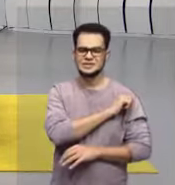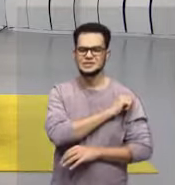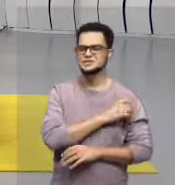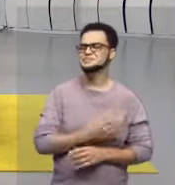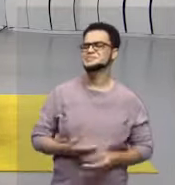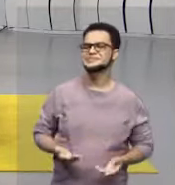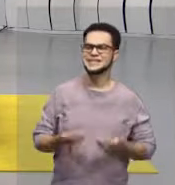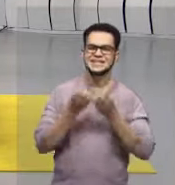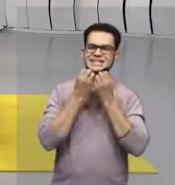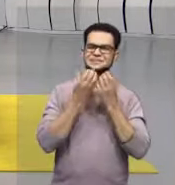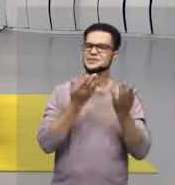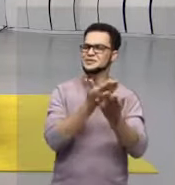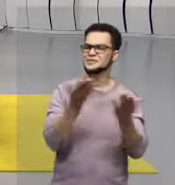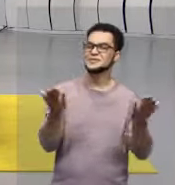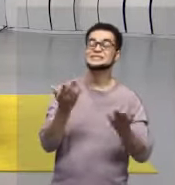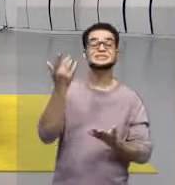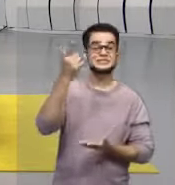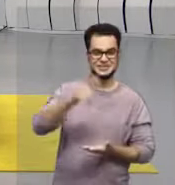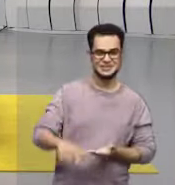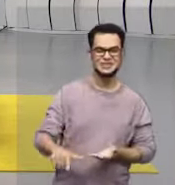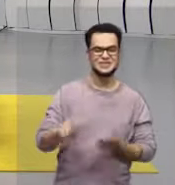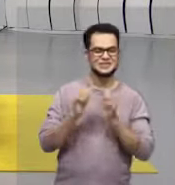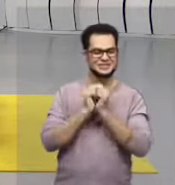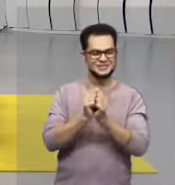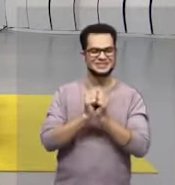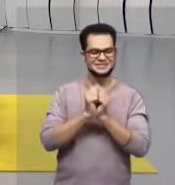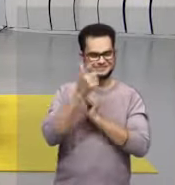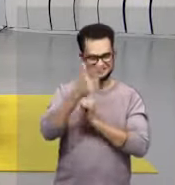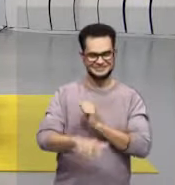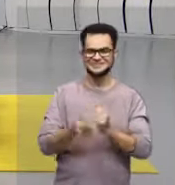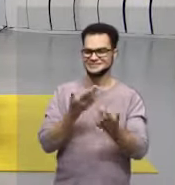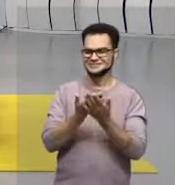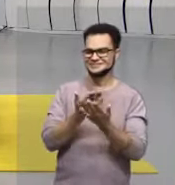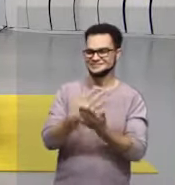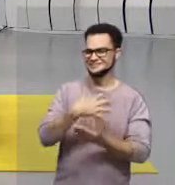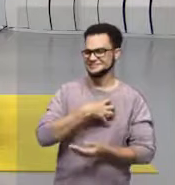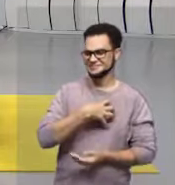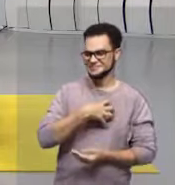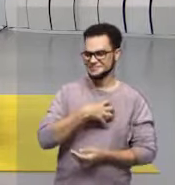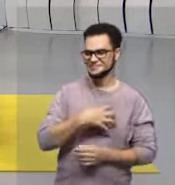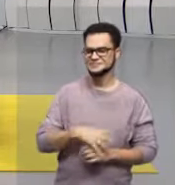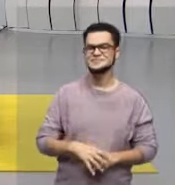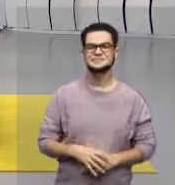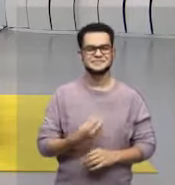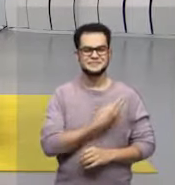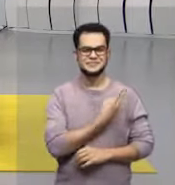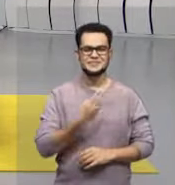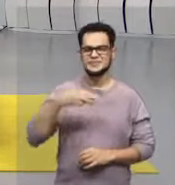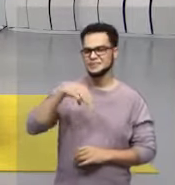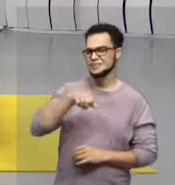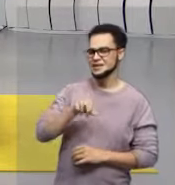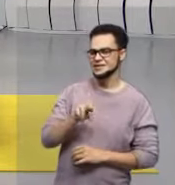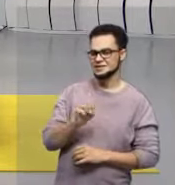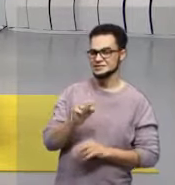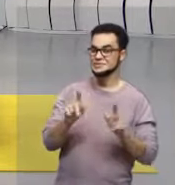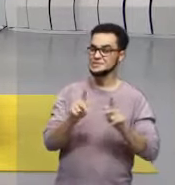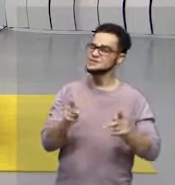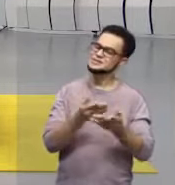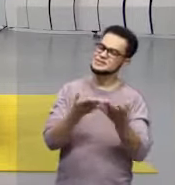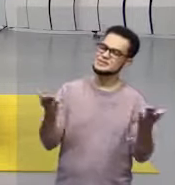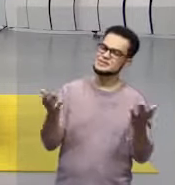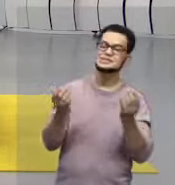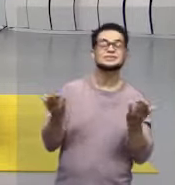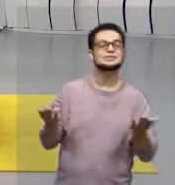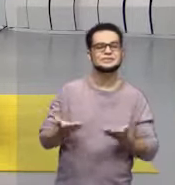estudante! Que bom que você está de novo comigo para mais uma aula de ciências. Meu nome é Marisa Araújo, professora de vocês,